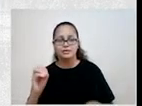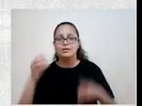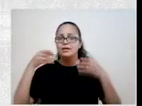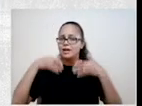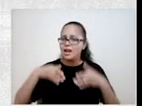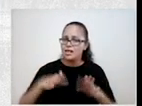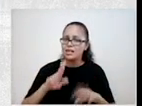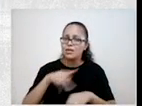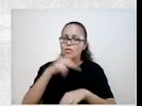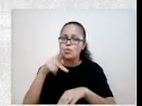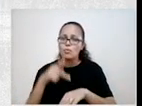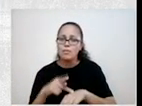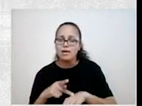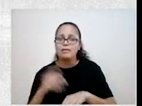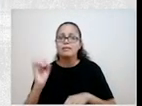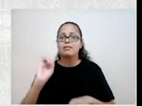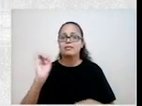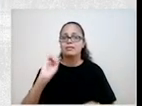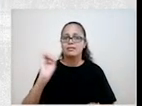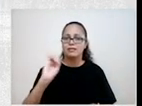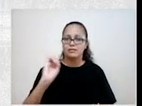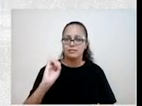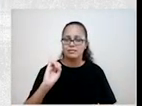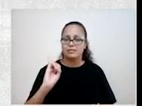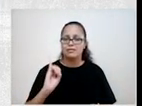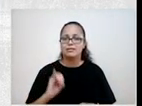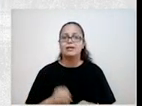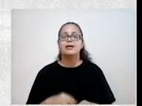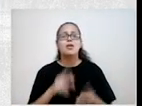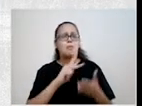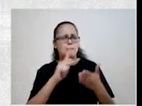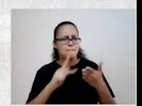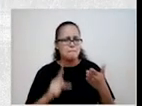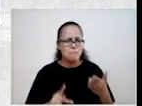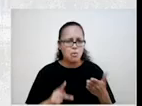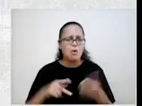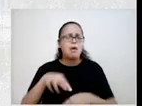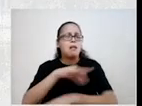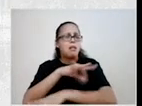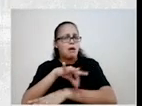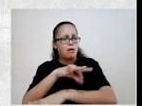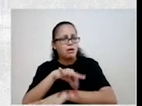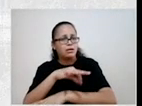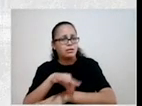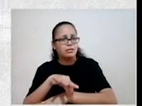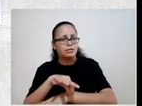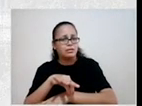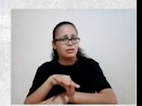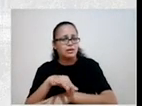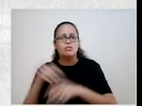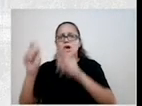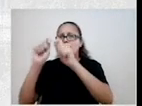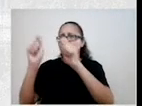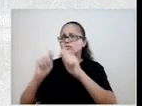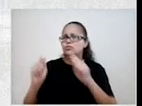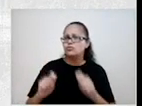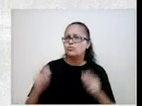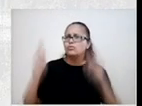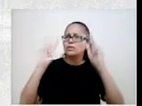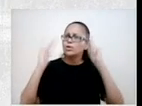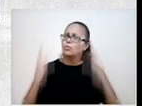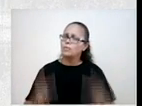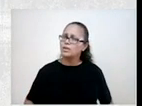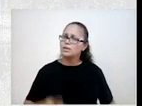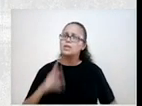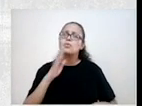Itália, destacou-se como pintor, escultor, poeta e arquiteto. As suas esculturas são tão humanizadas que